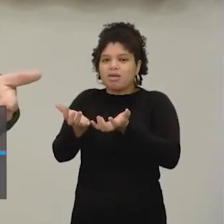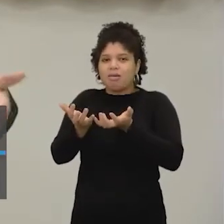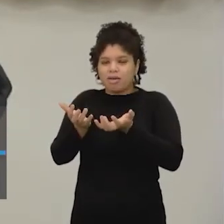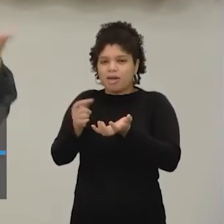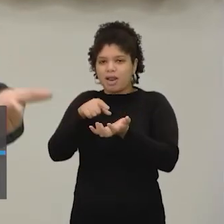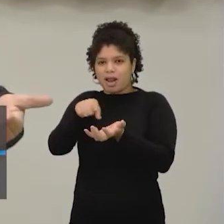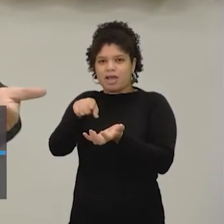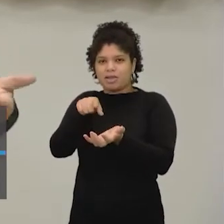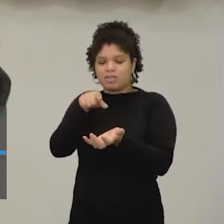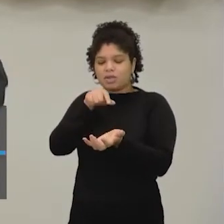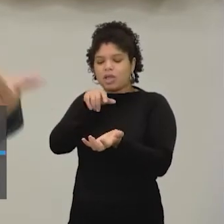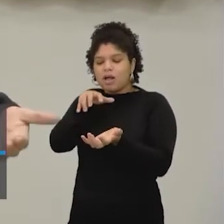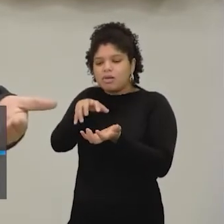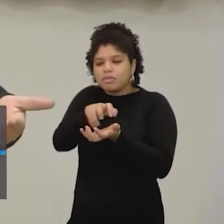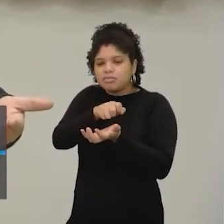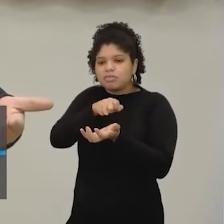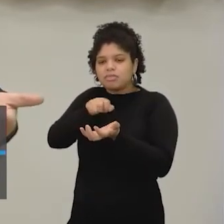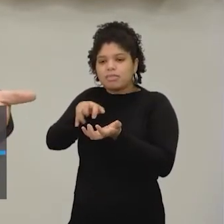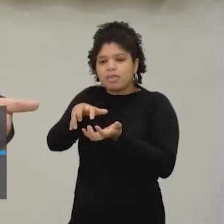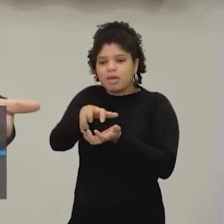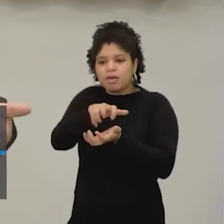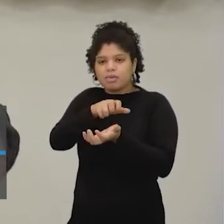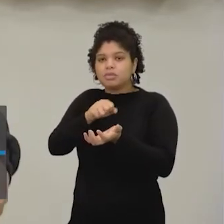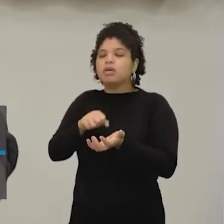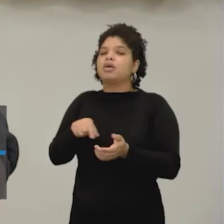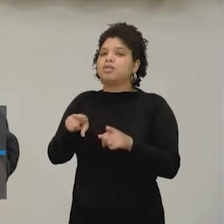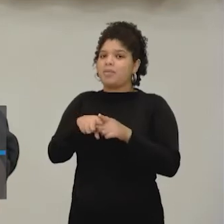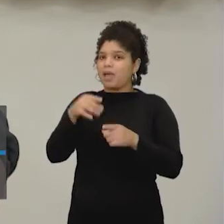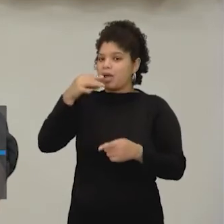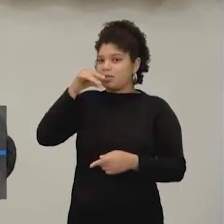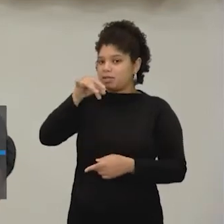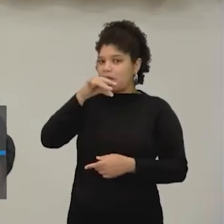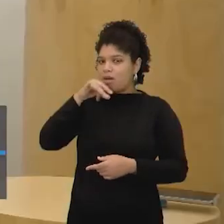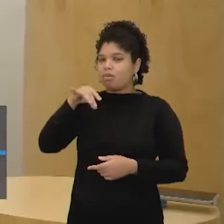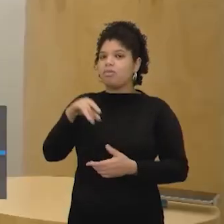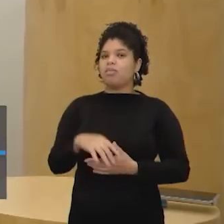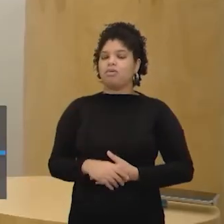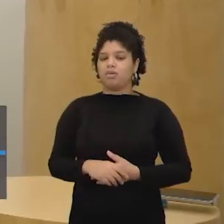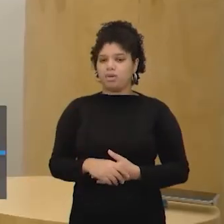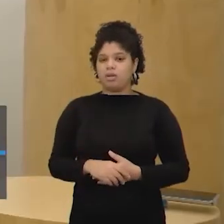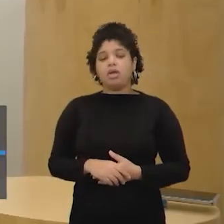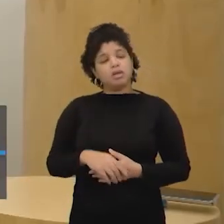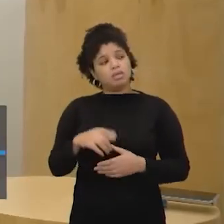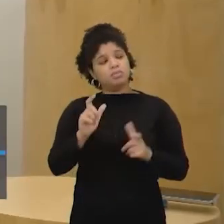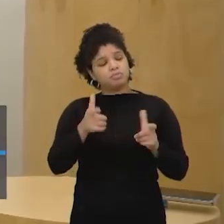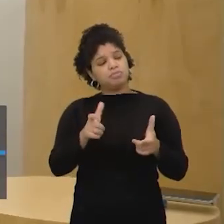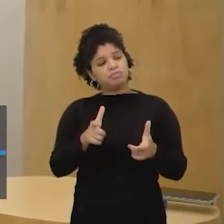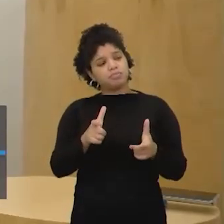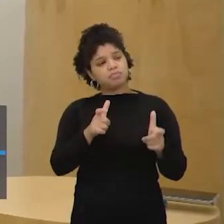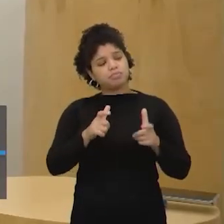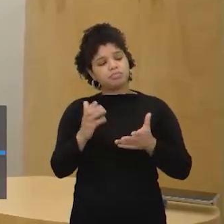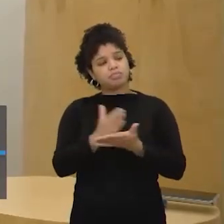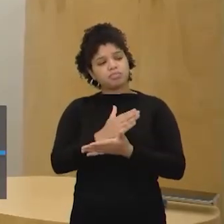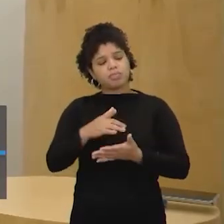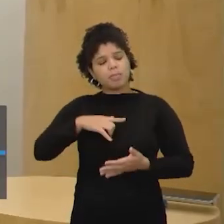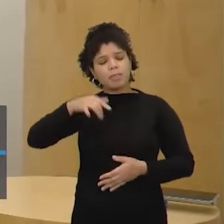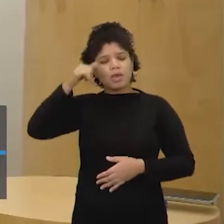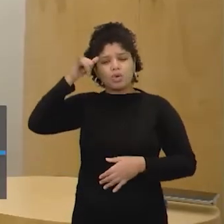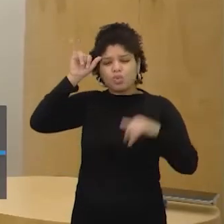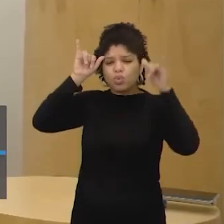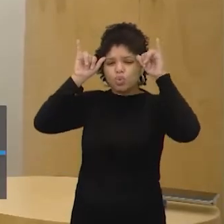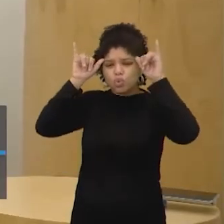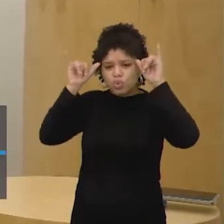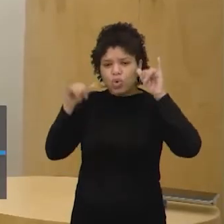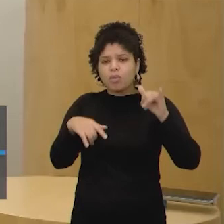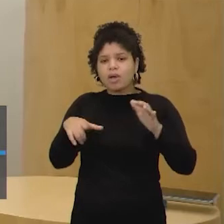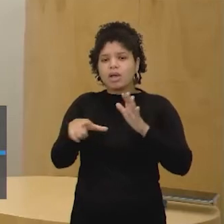estão pastando a pastagem. Eles também comem o sal. Tem muitos lugares que você vê na criação ali de pecuária que eles usam até